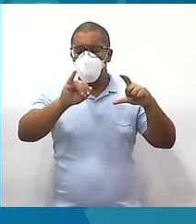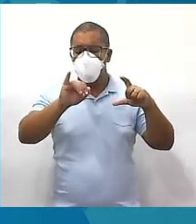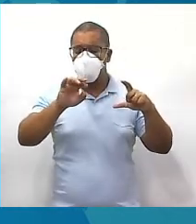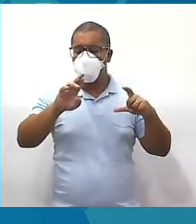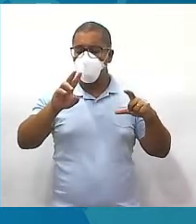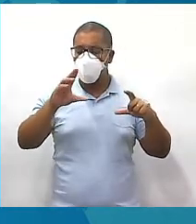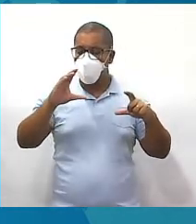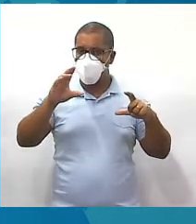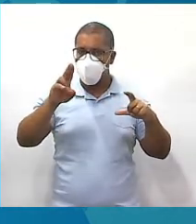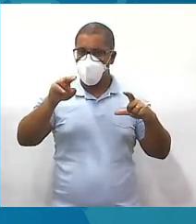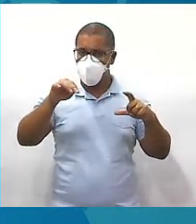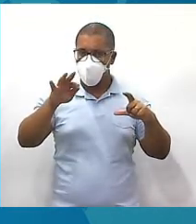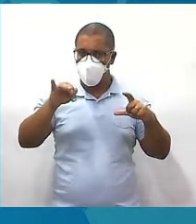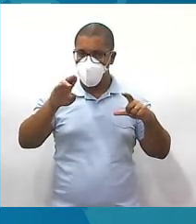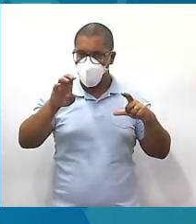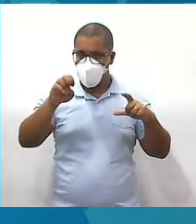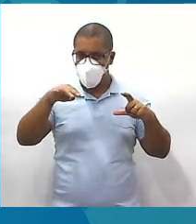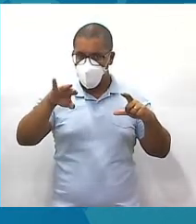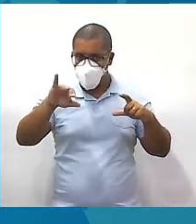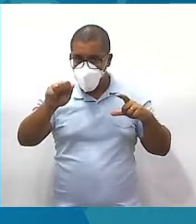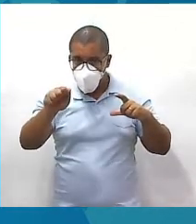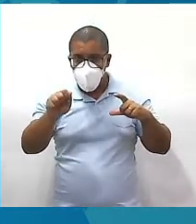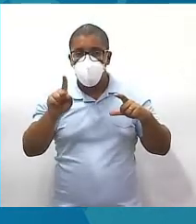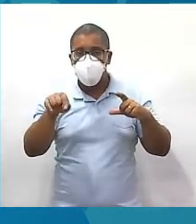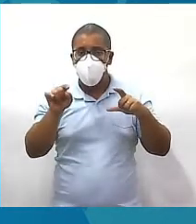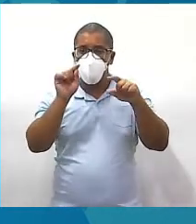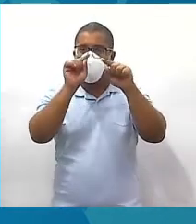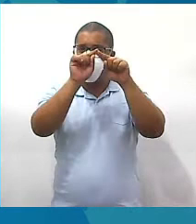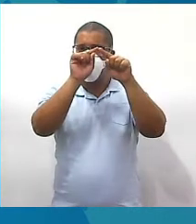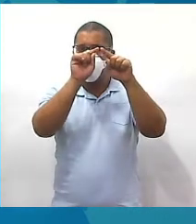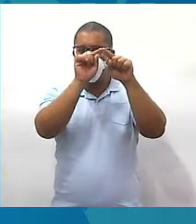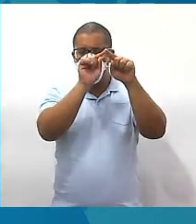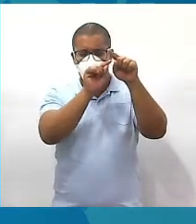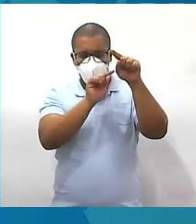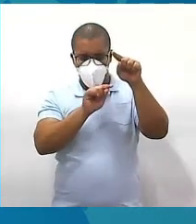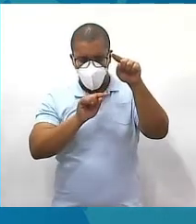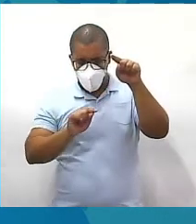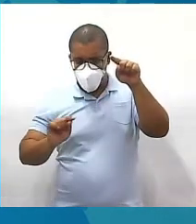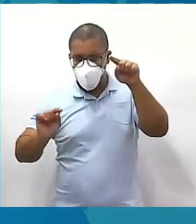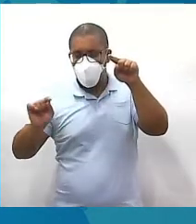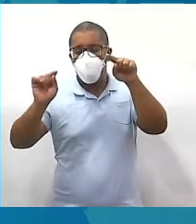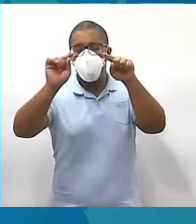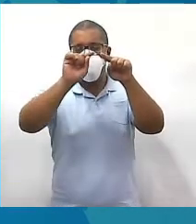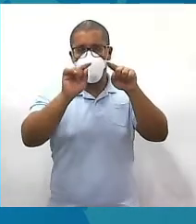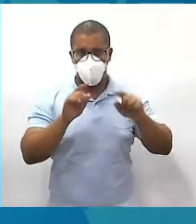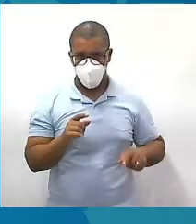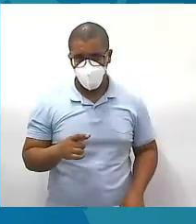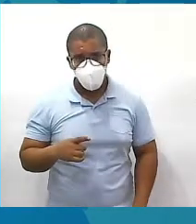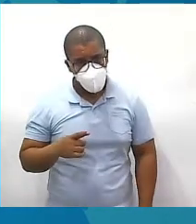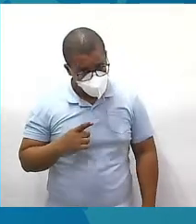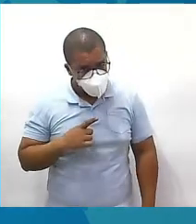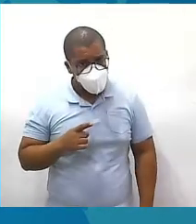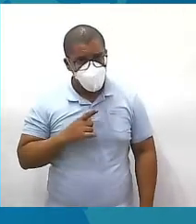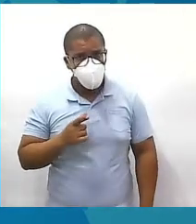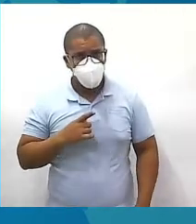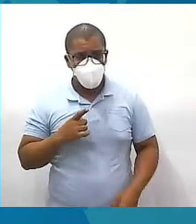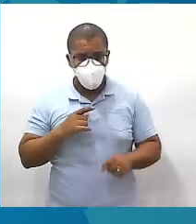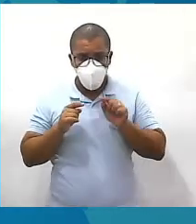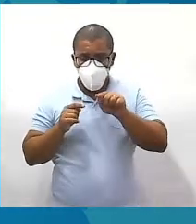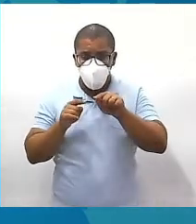um plano cuja a distância não é nula e o ponto dado é o